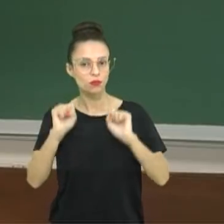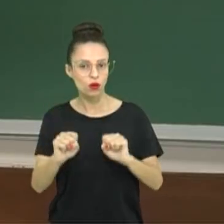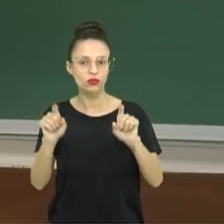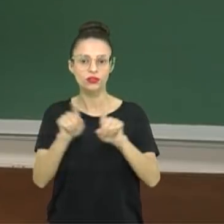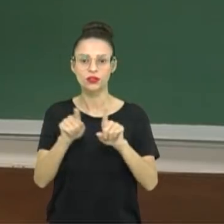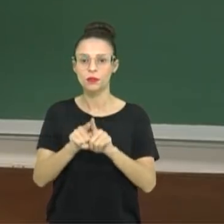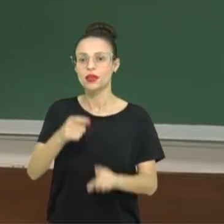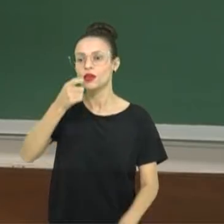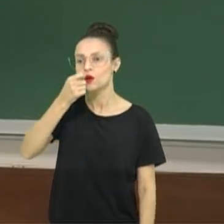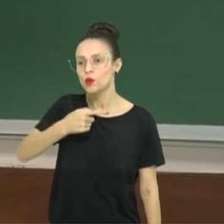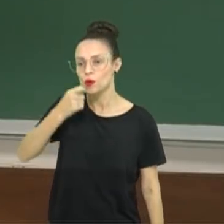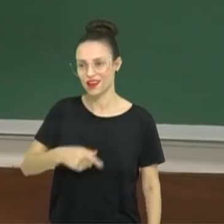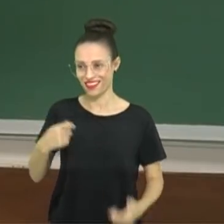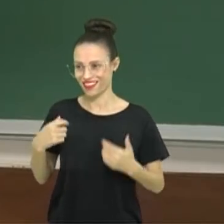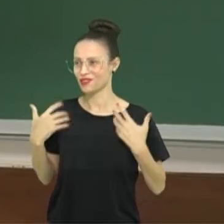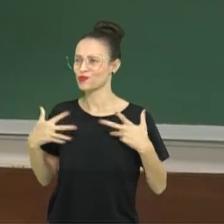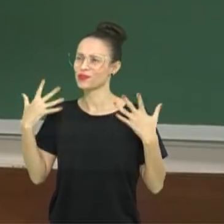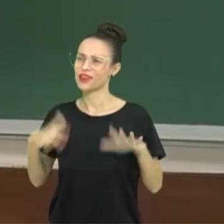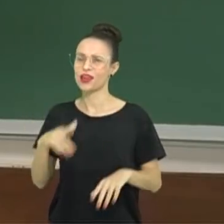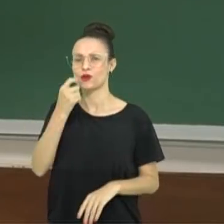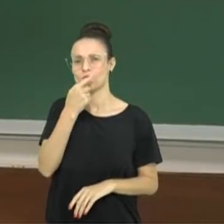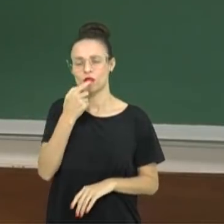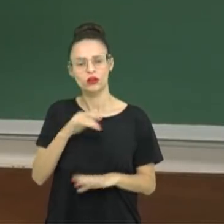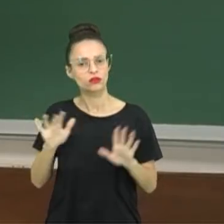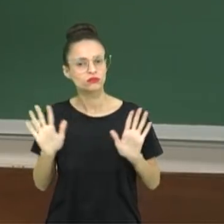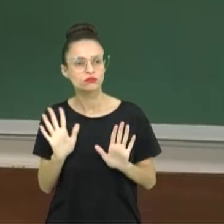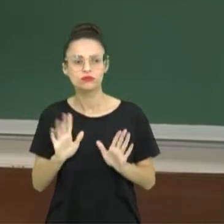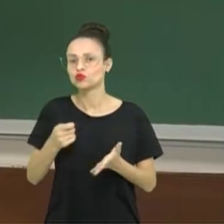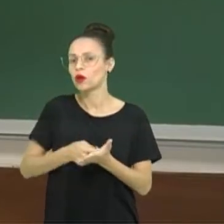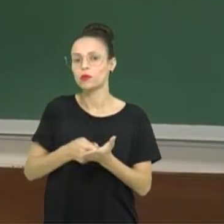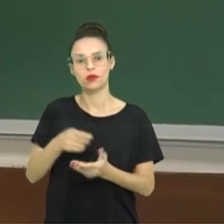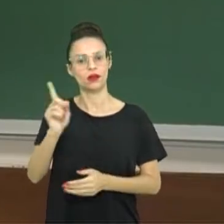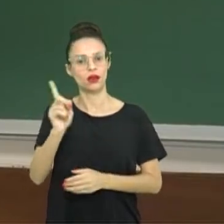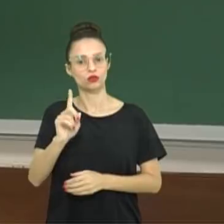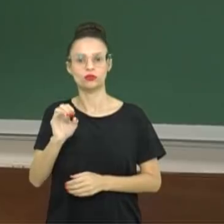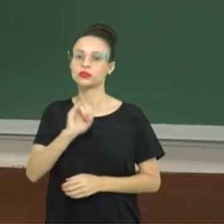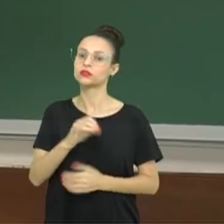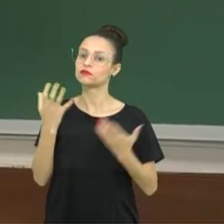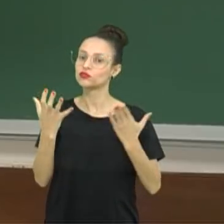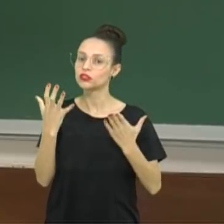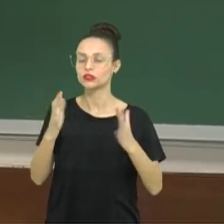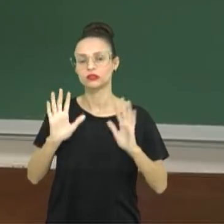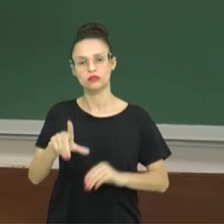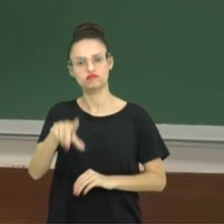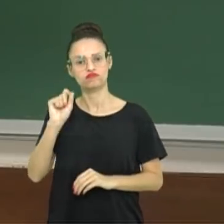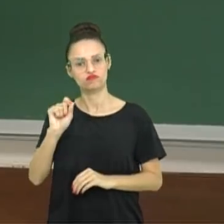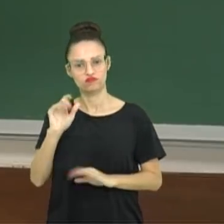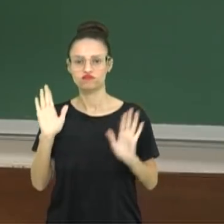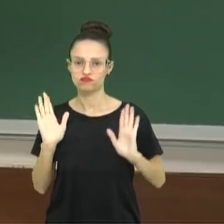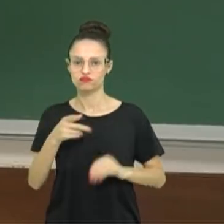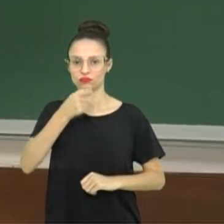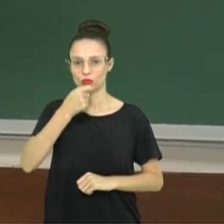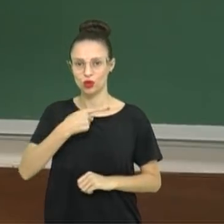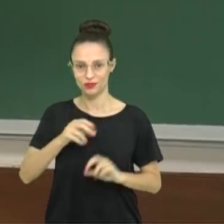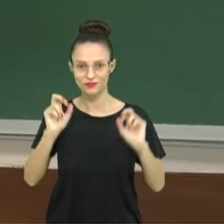levar ao humor, não é? Ah, professora, mas eu não quero com humor. Aqui tá dizendo preferencialmente, de preferência com humor, tá certo,